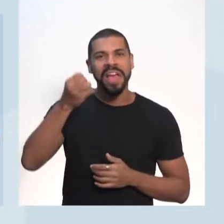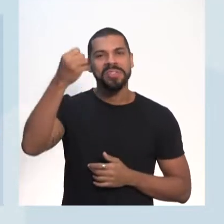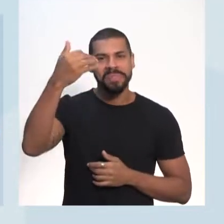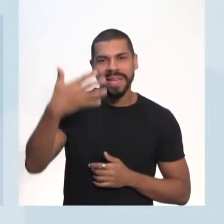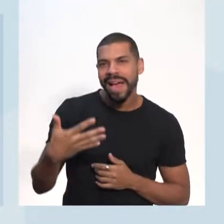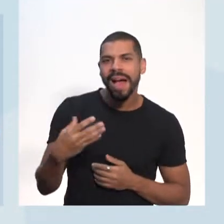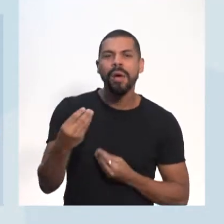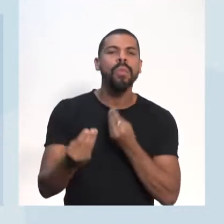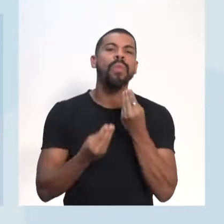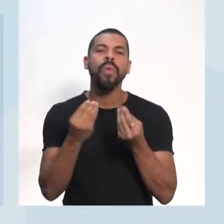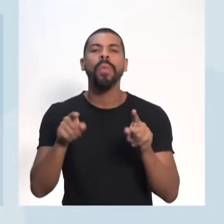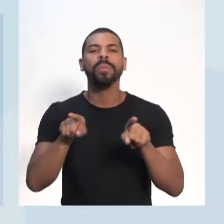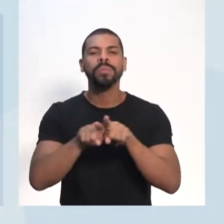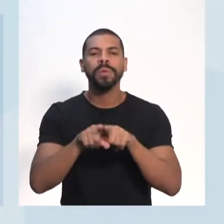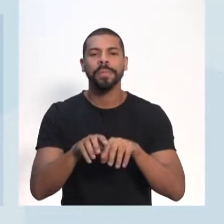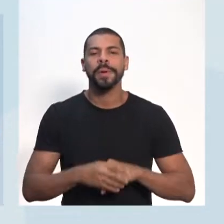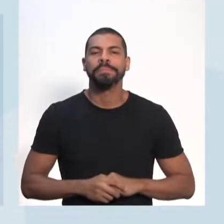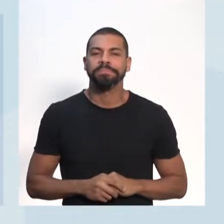da equidade,